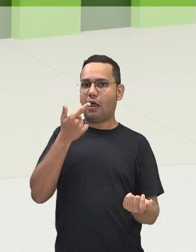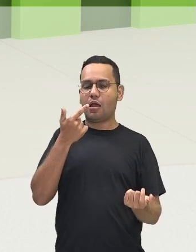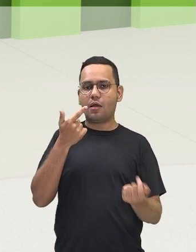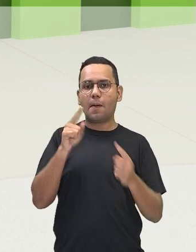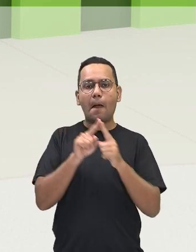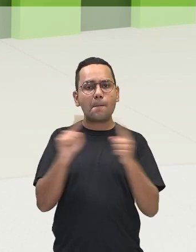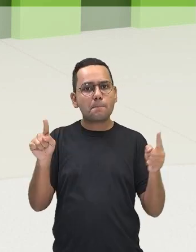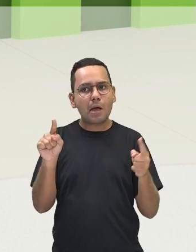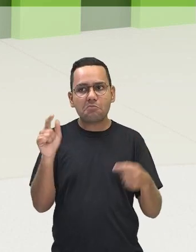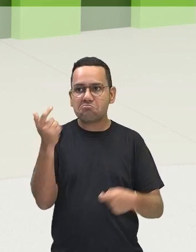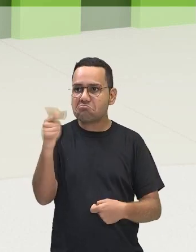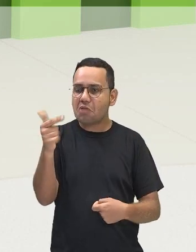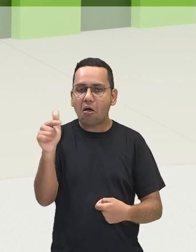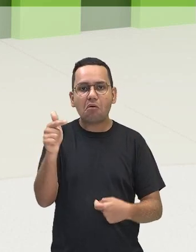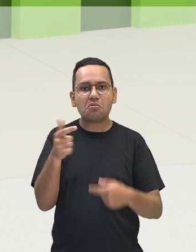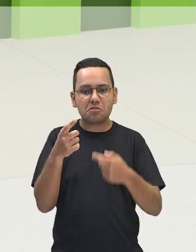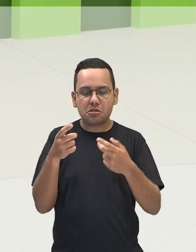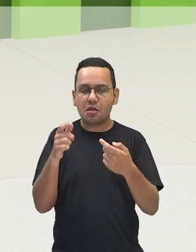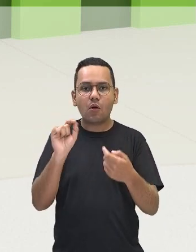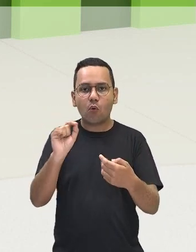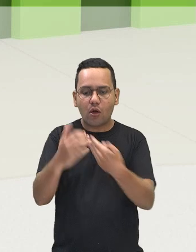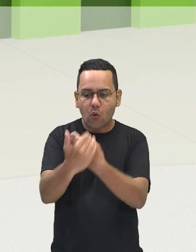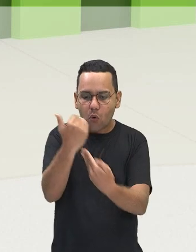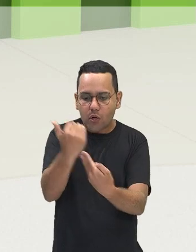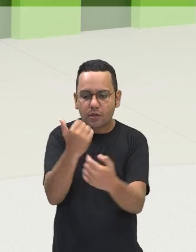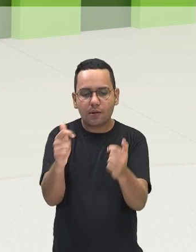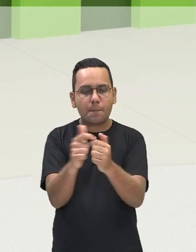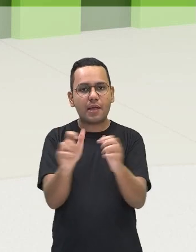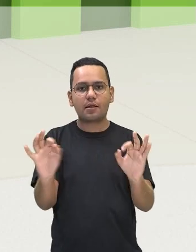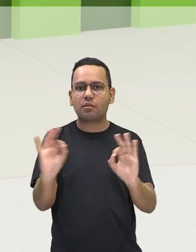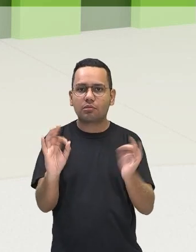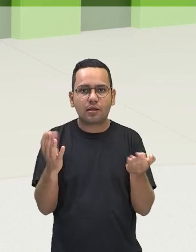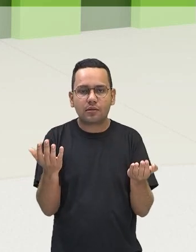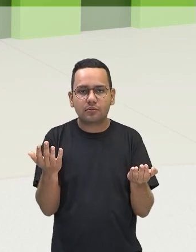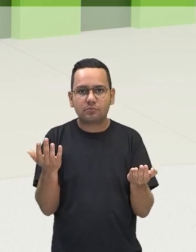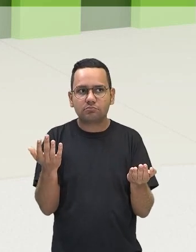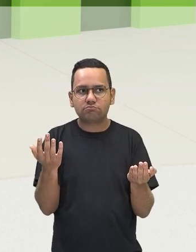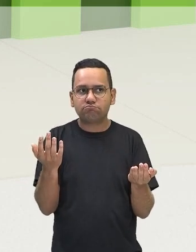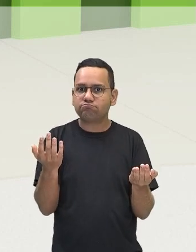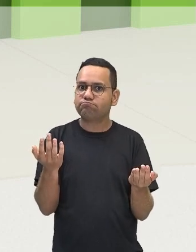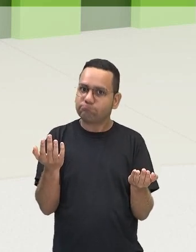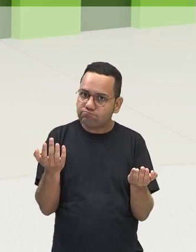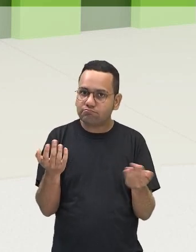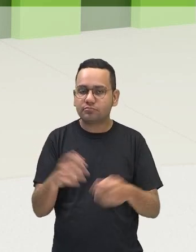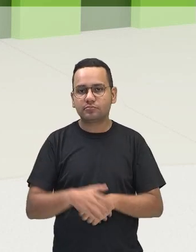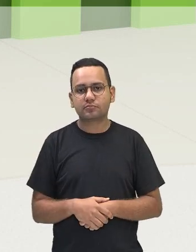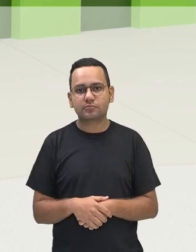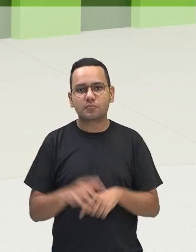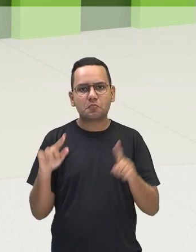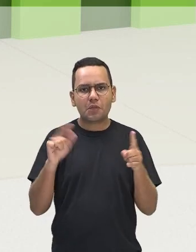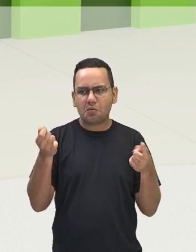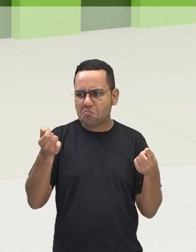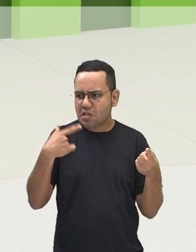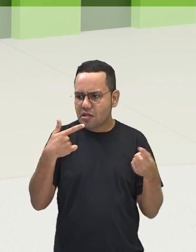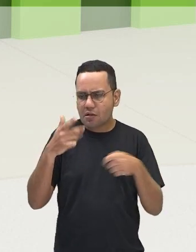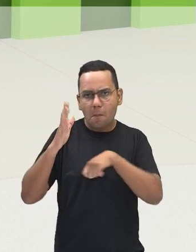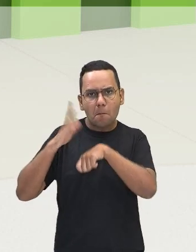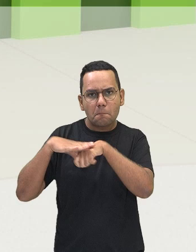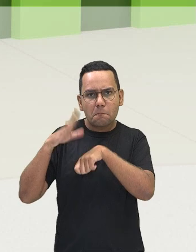sem ter ido a uma consulta médica. Tomou uma medicação sem